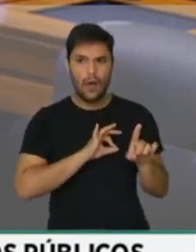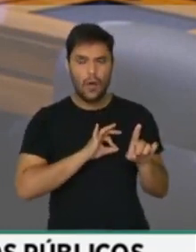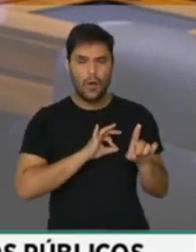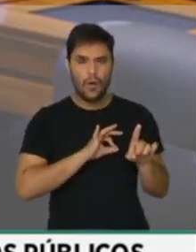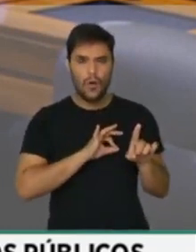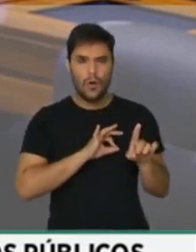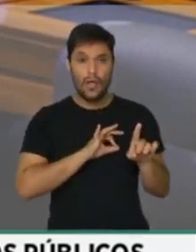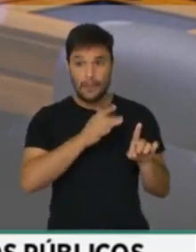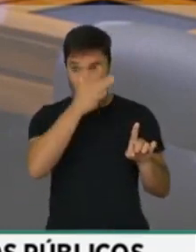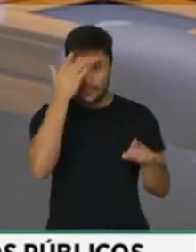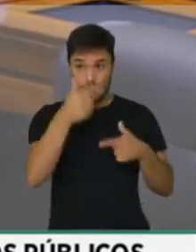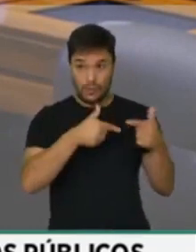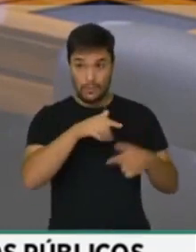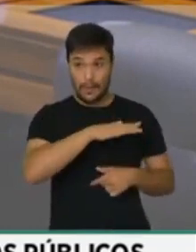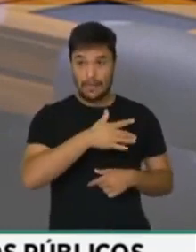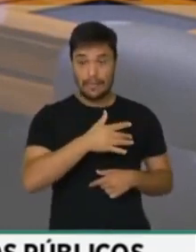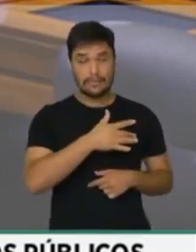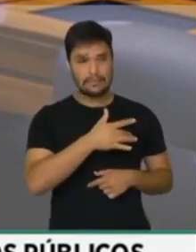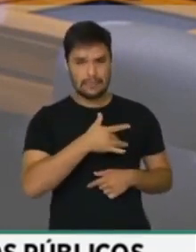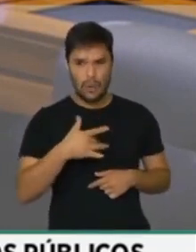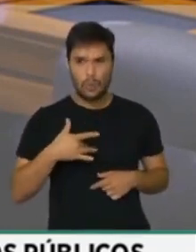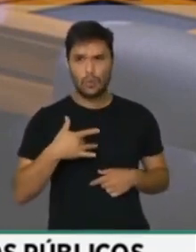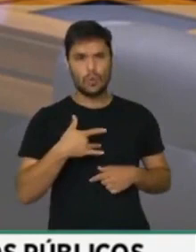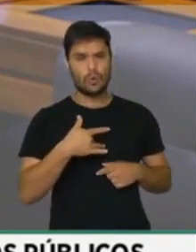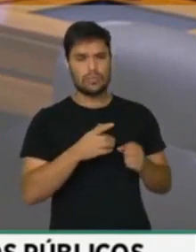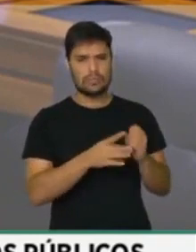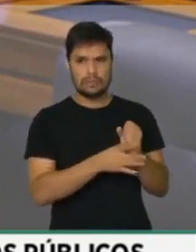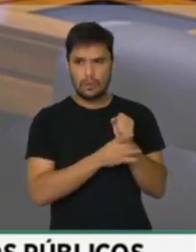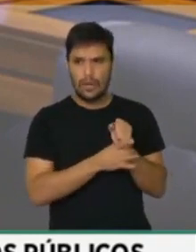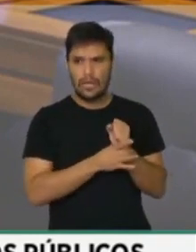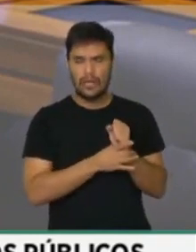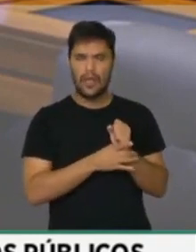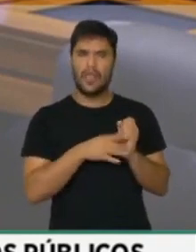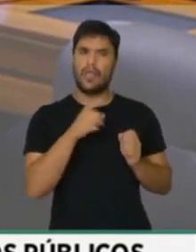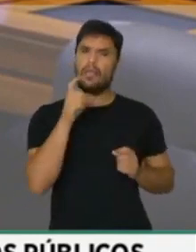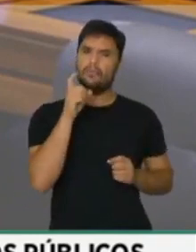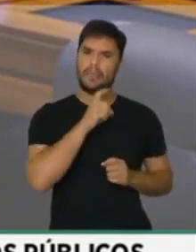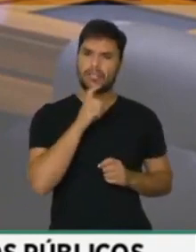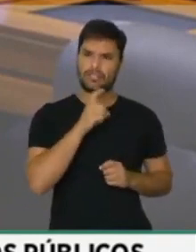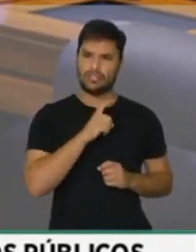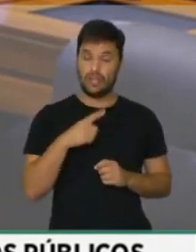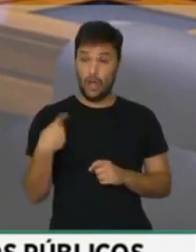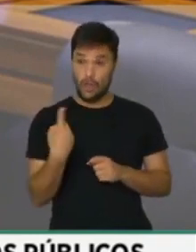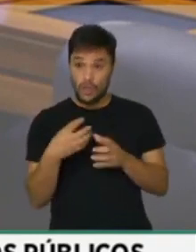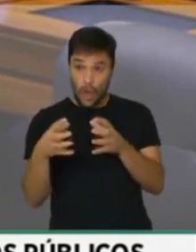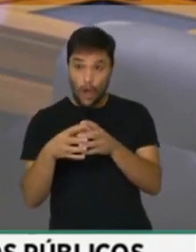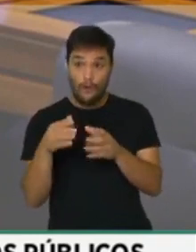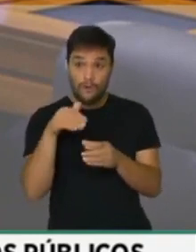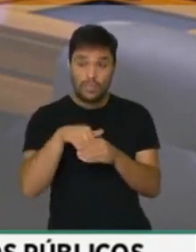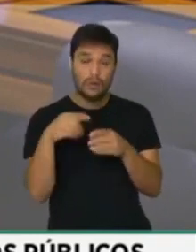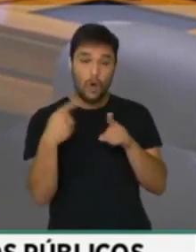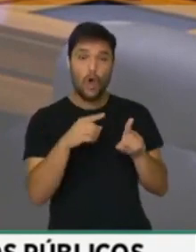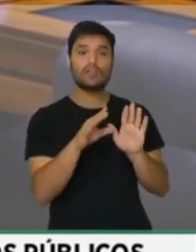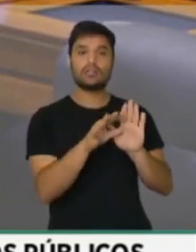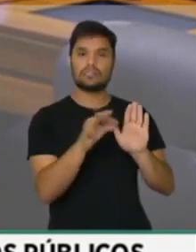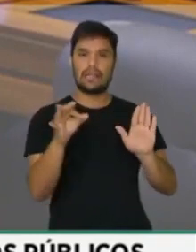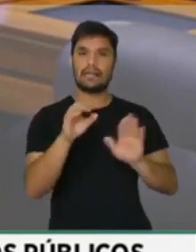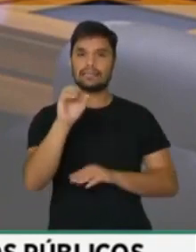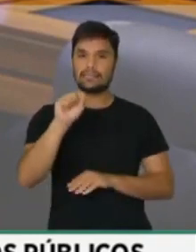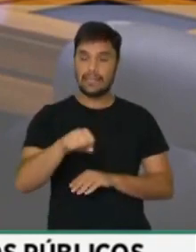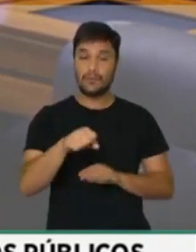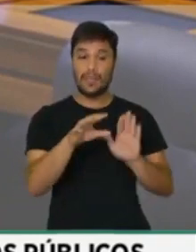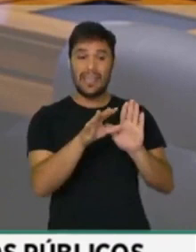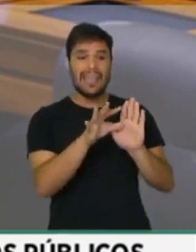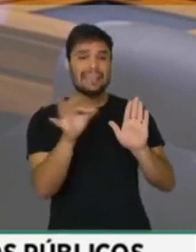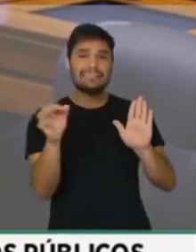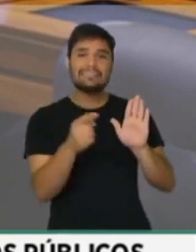os agentes de segurança pública e os servidores em geral. Mentira. Mentira. Nós estamos votando contra os destaques, sim, porque são